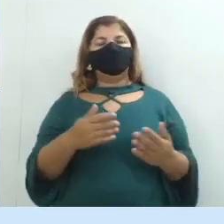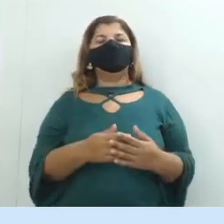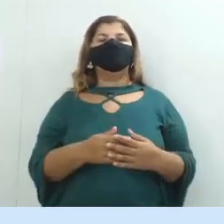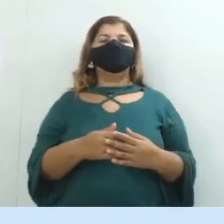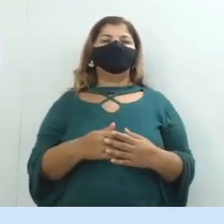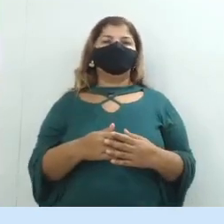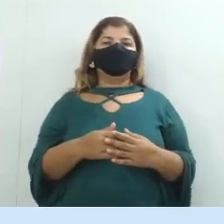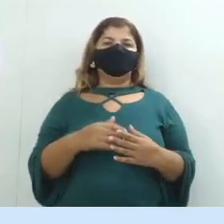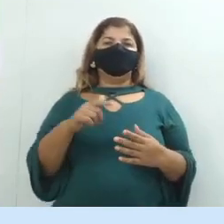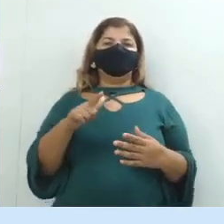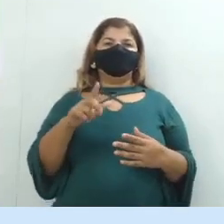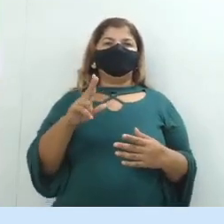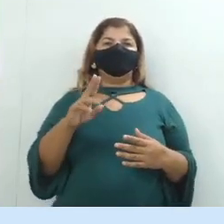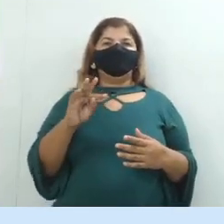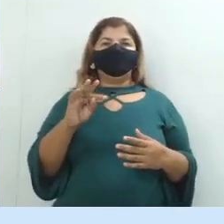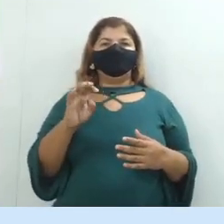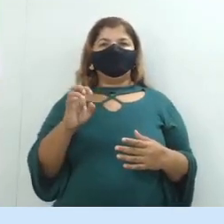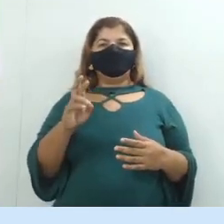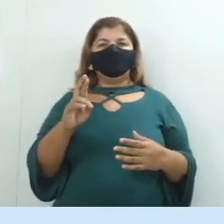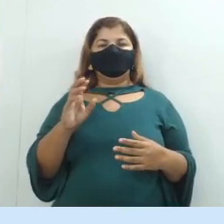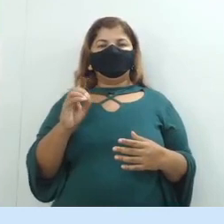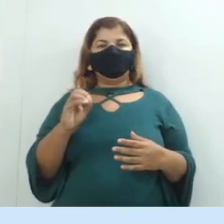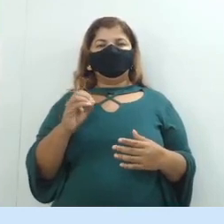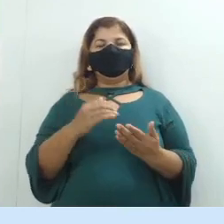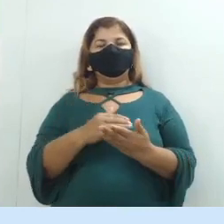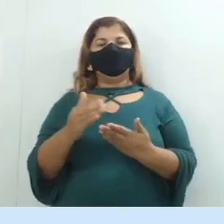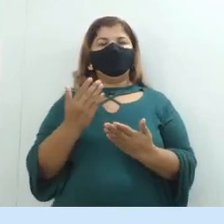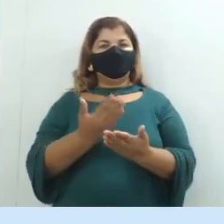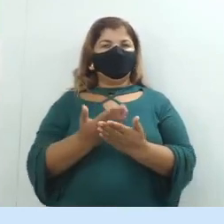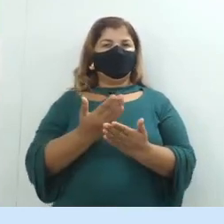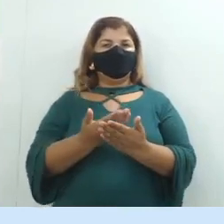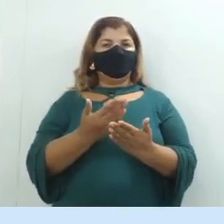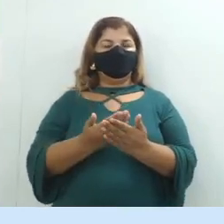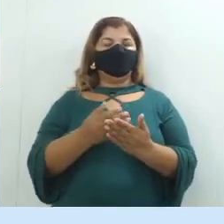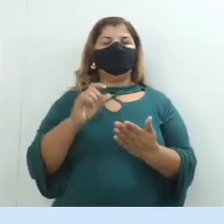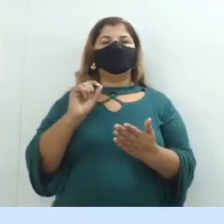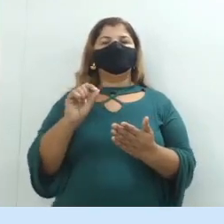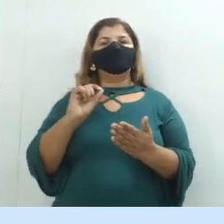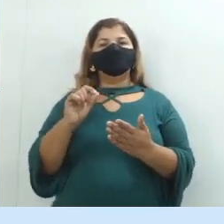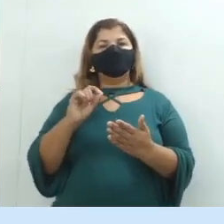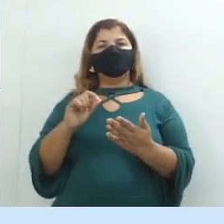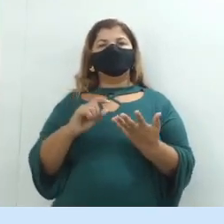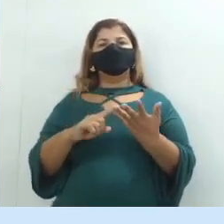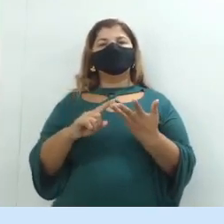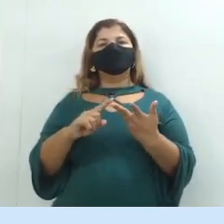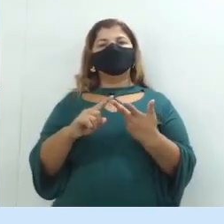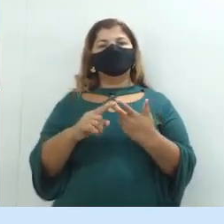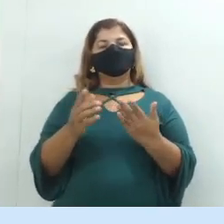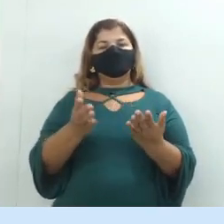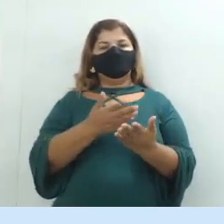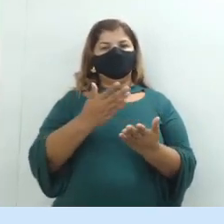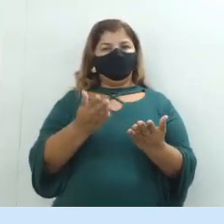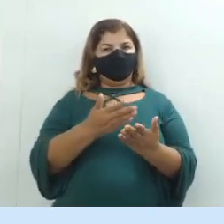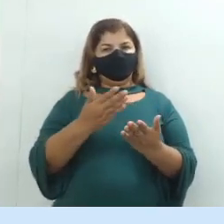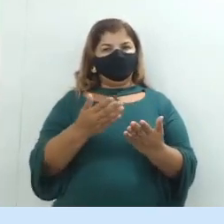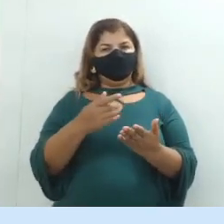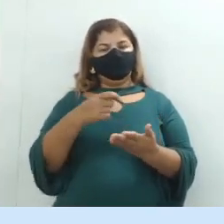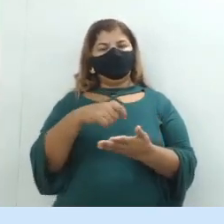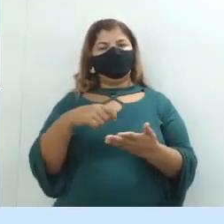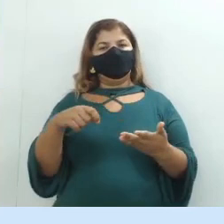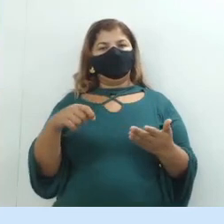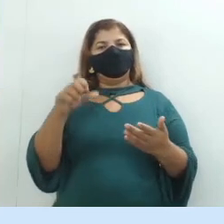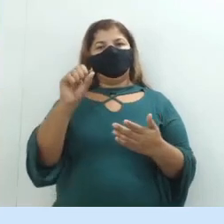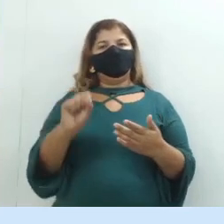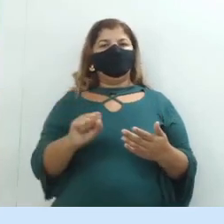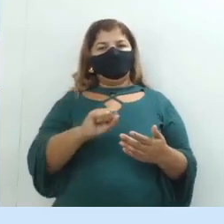Então, Lutero começa a estudar o que dizia aqueles escritos que a igreja chamava de escritos